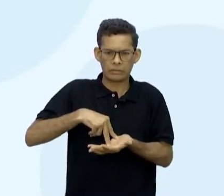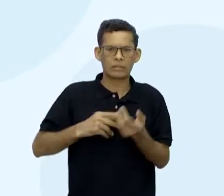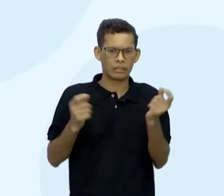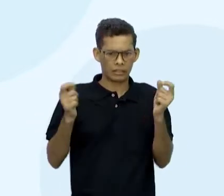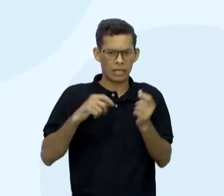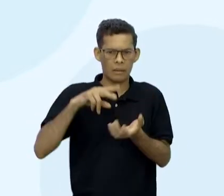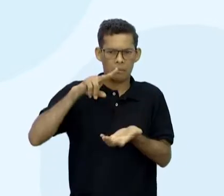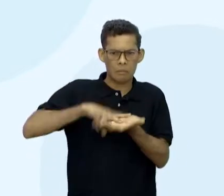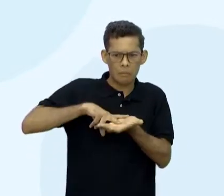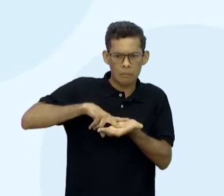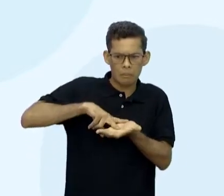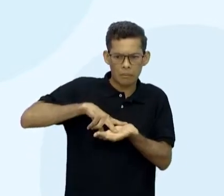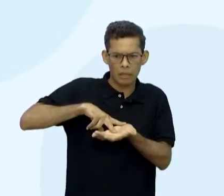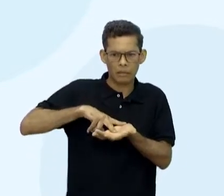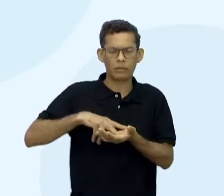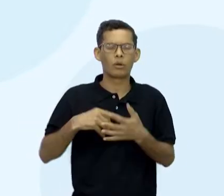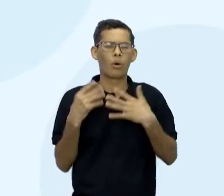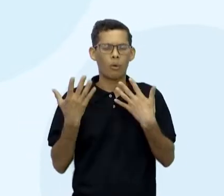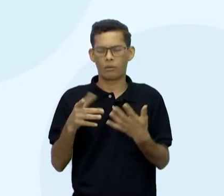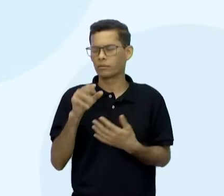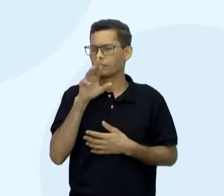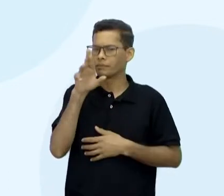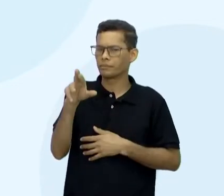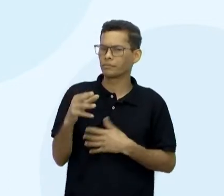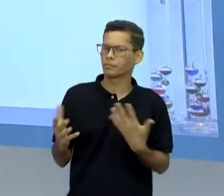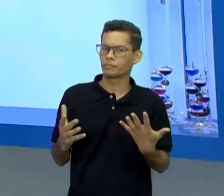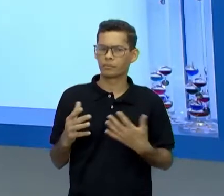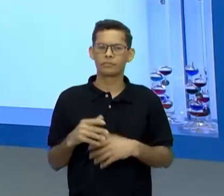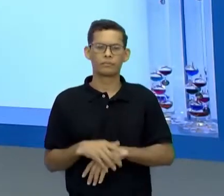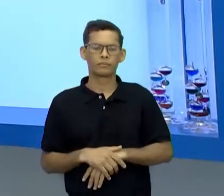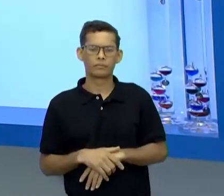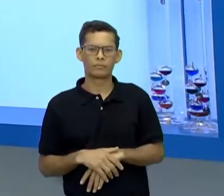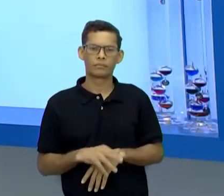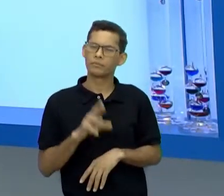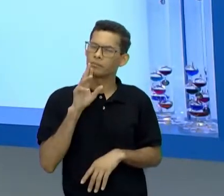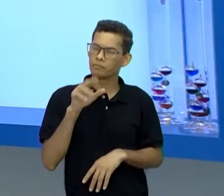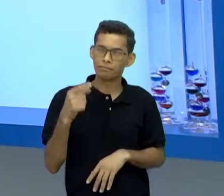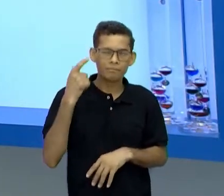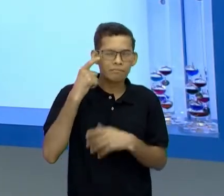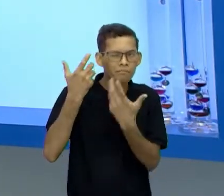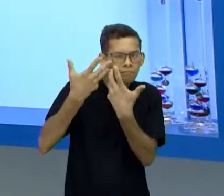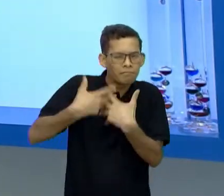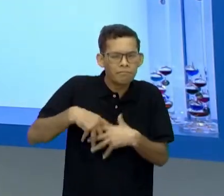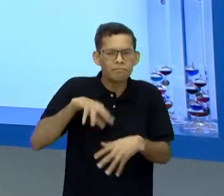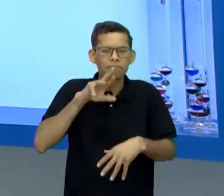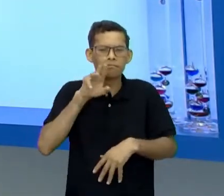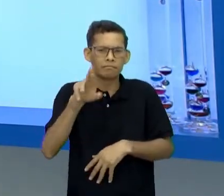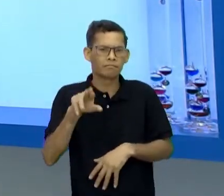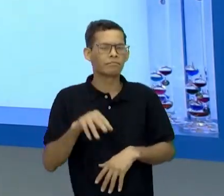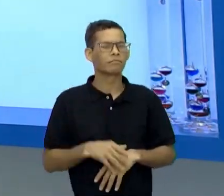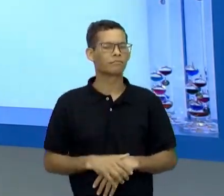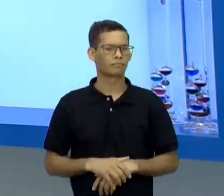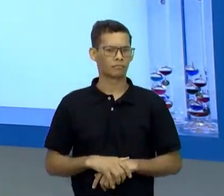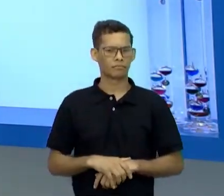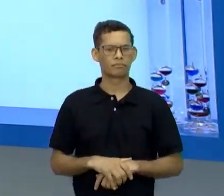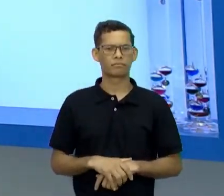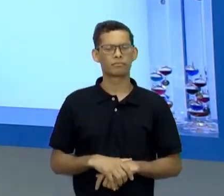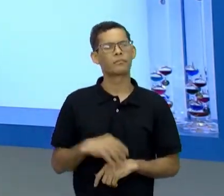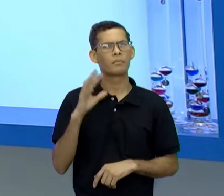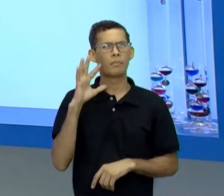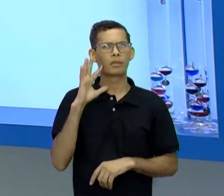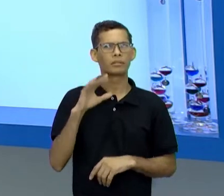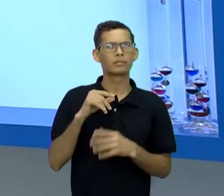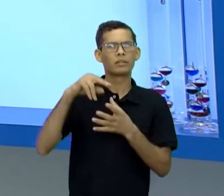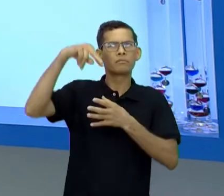Terra? E aí, Maria, qual que você colocaria? Pensa bem, hein? Ó, tá lá, você tá caindo